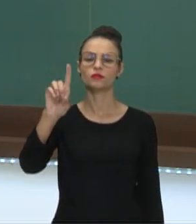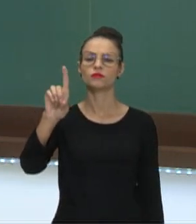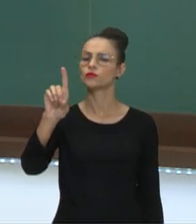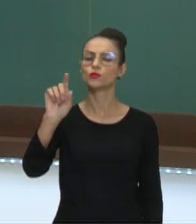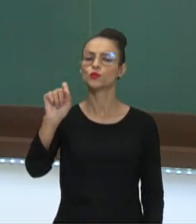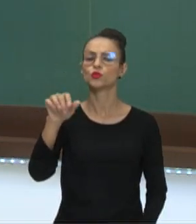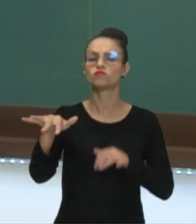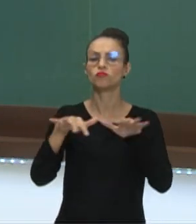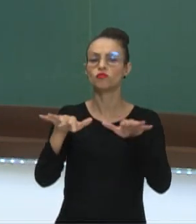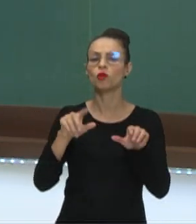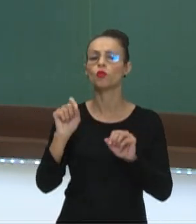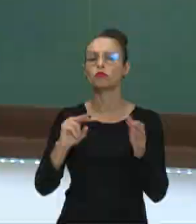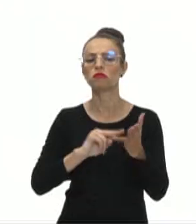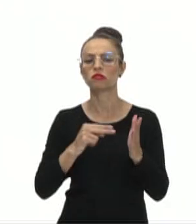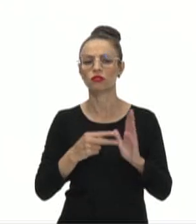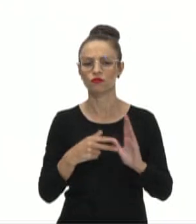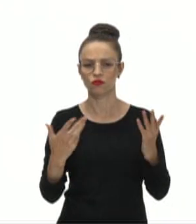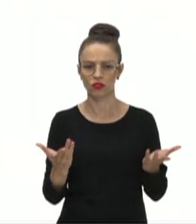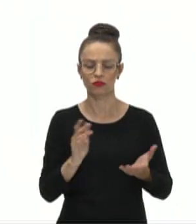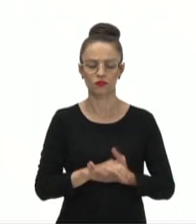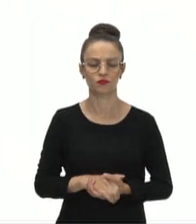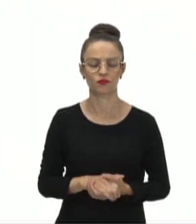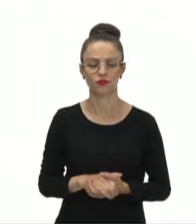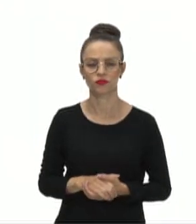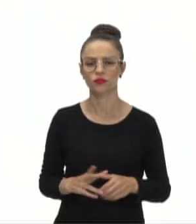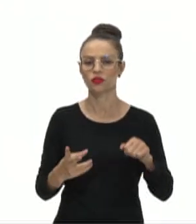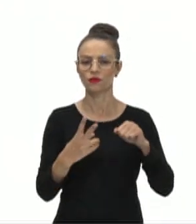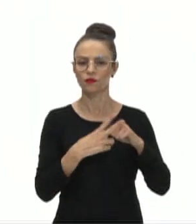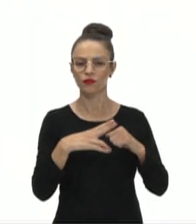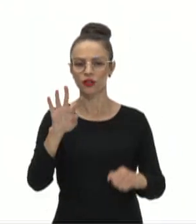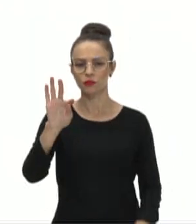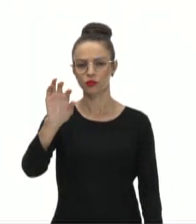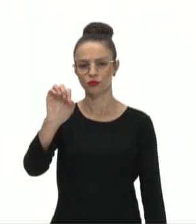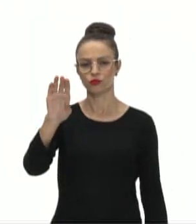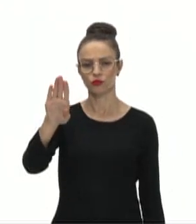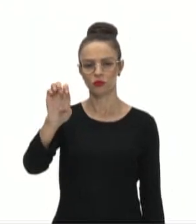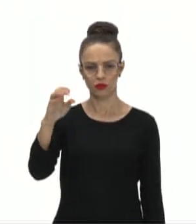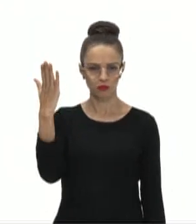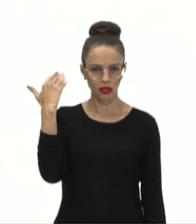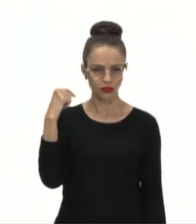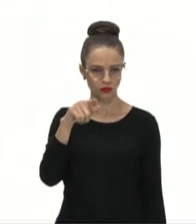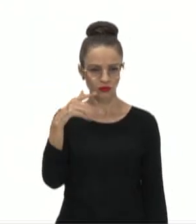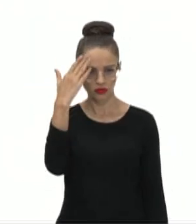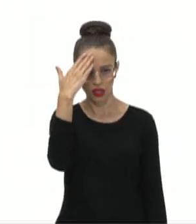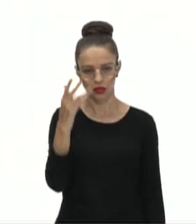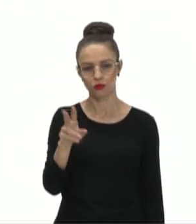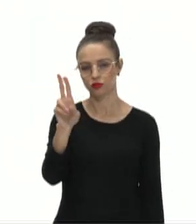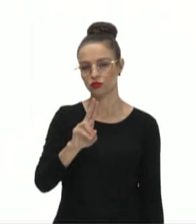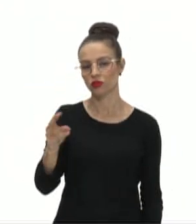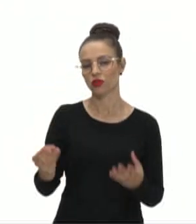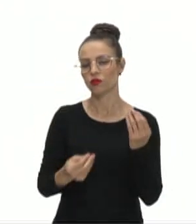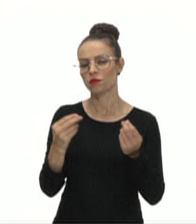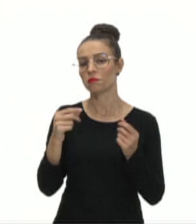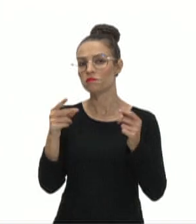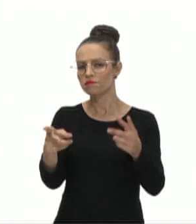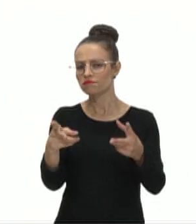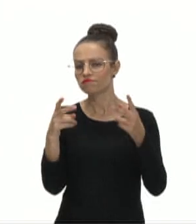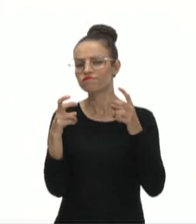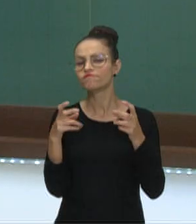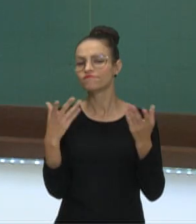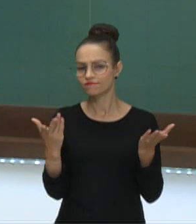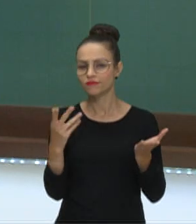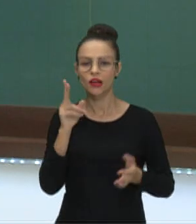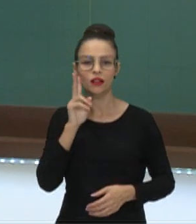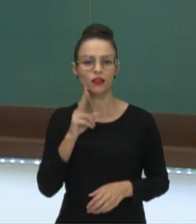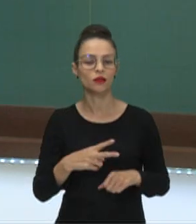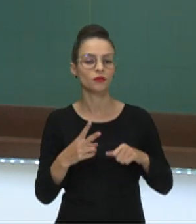que significa essa palavra? E o verbo to be no passado? Sabe utilizar? Sabe reconhecer? Lembra do